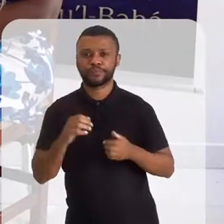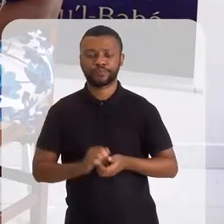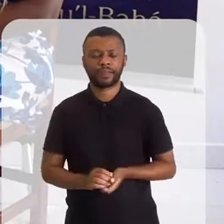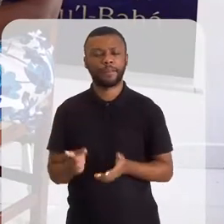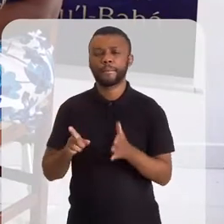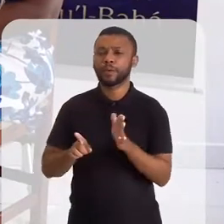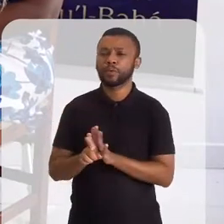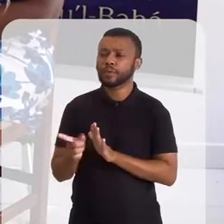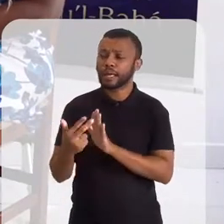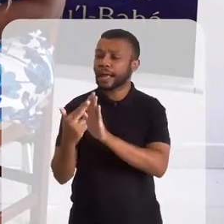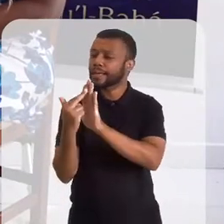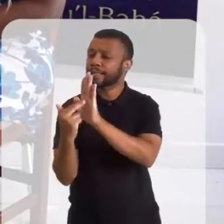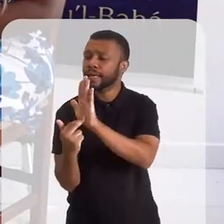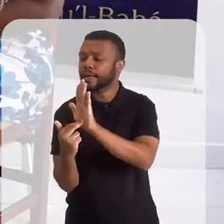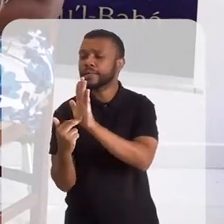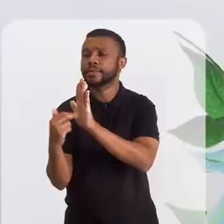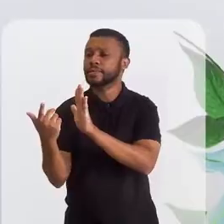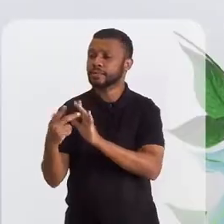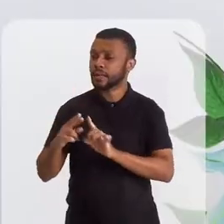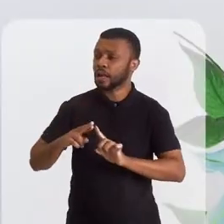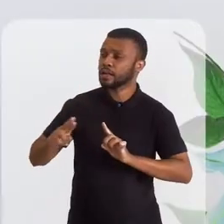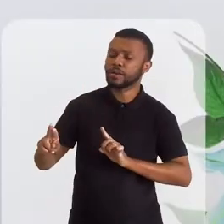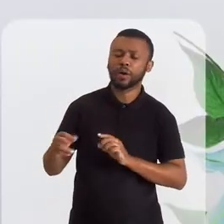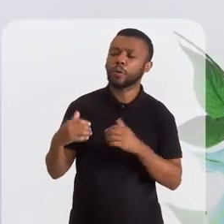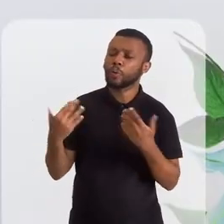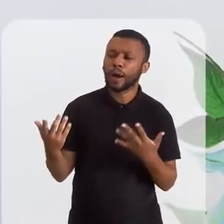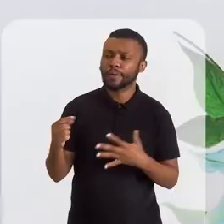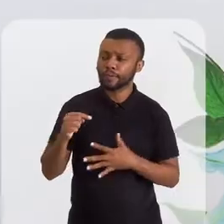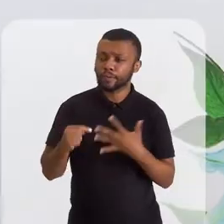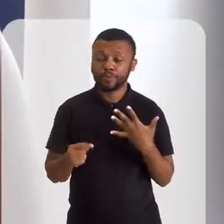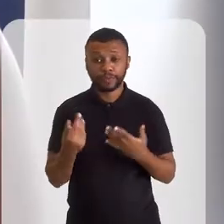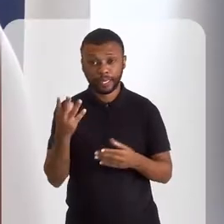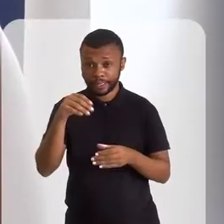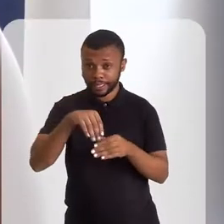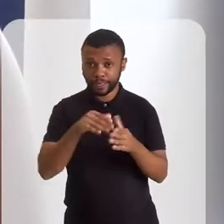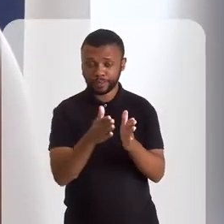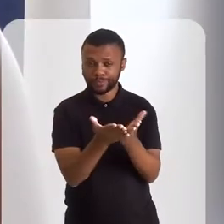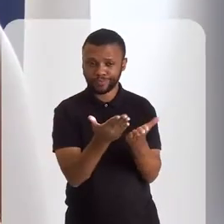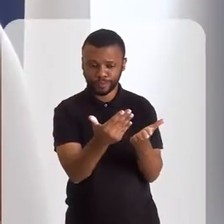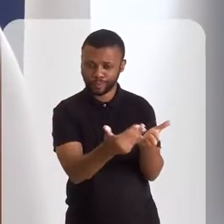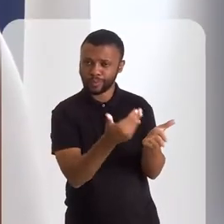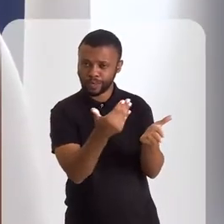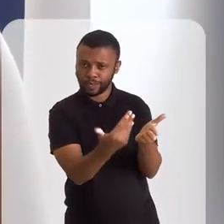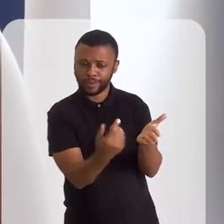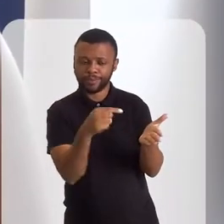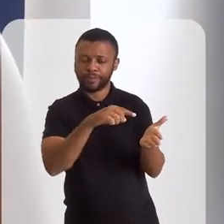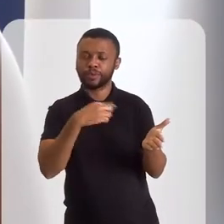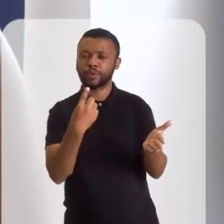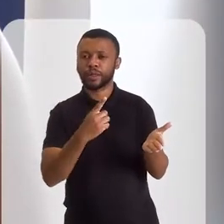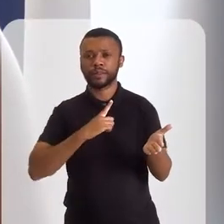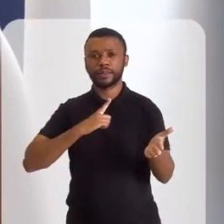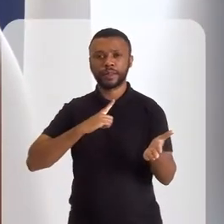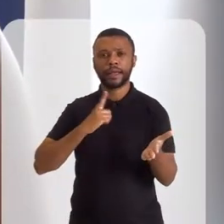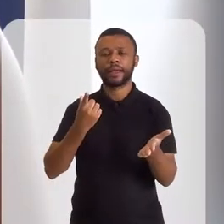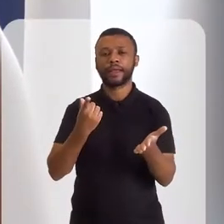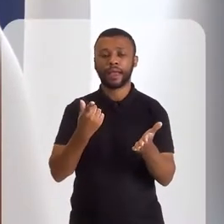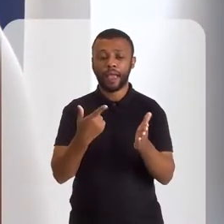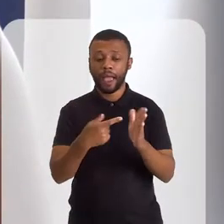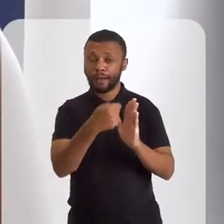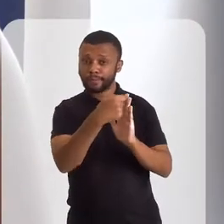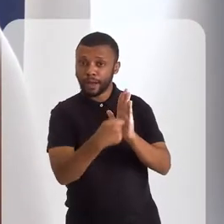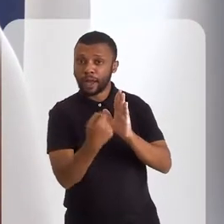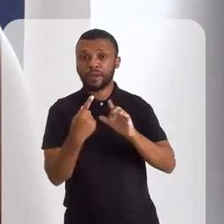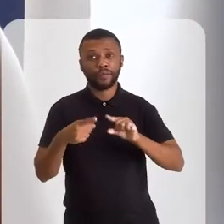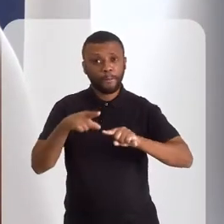lado. E quais são as restrições da religião? Dentro do Kitab Aqdas também a gente tem